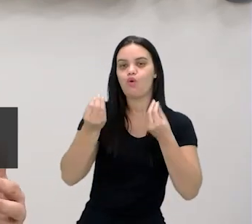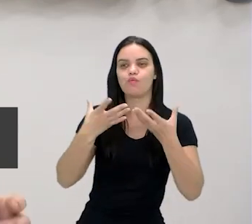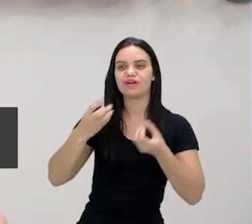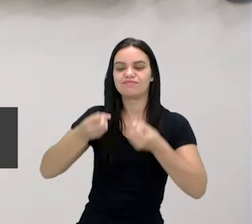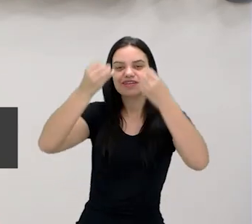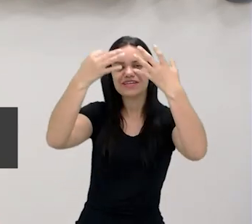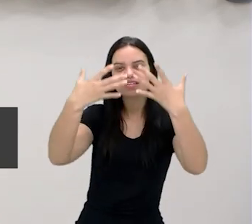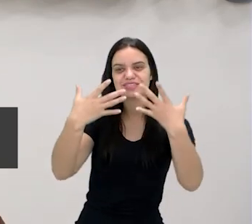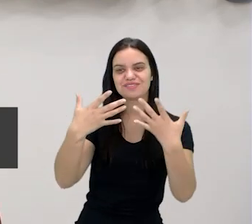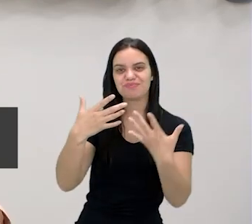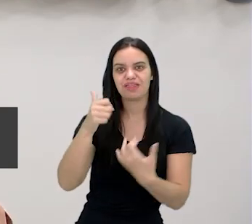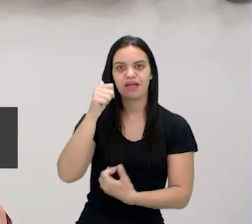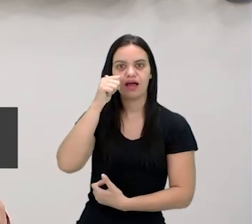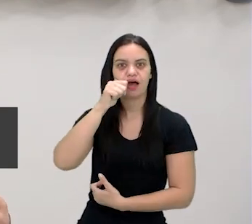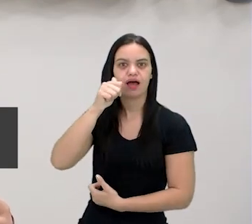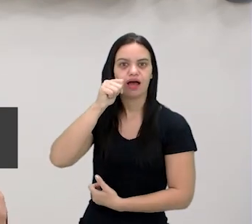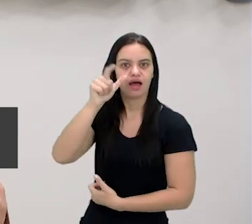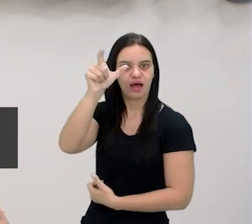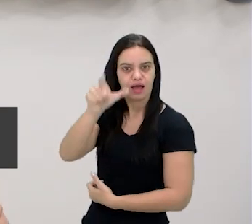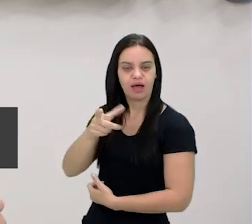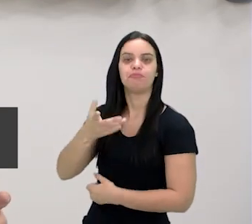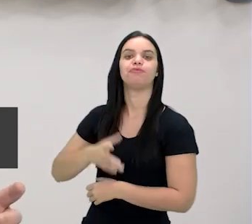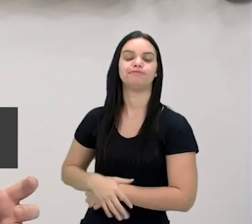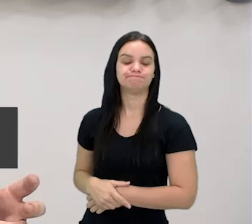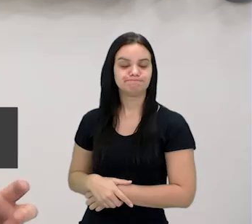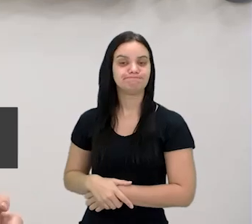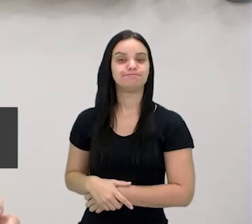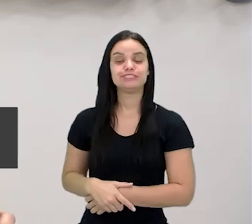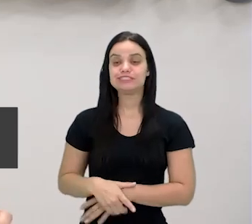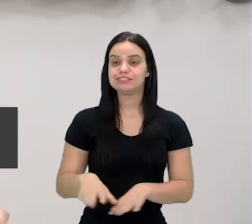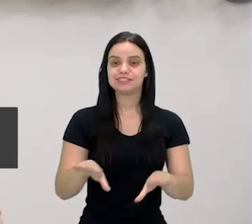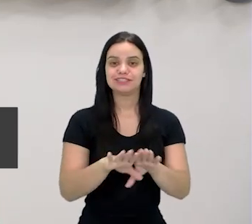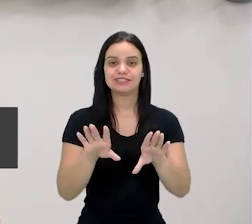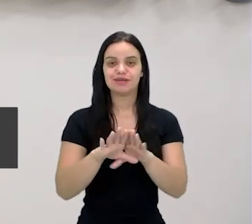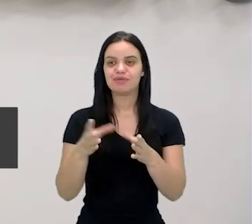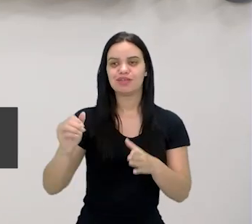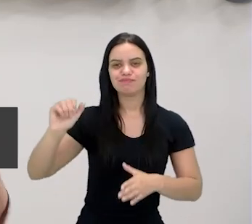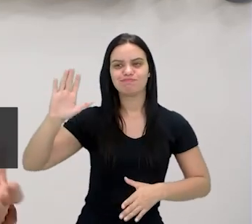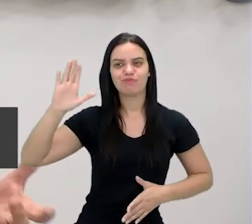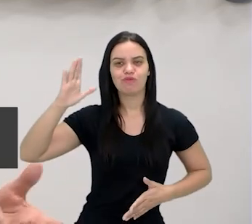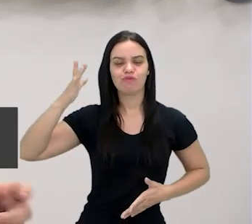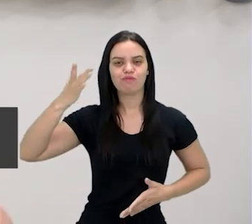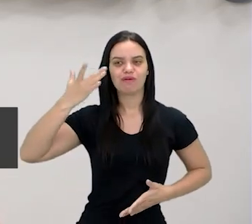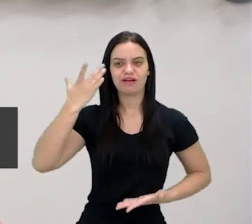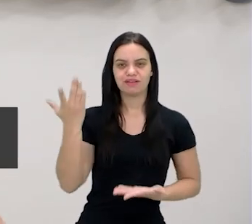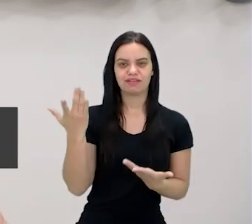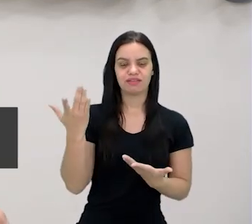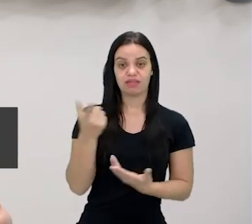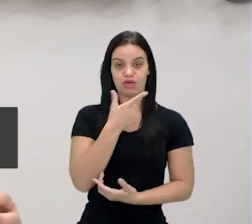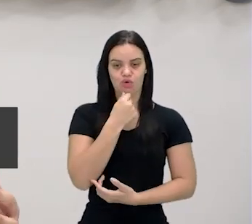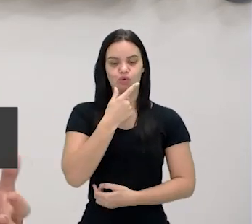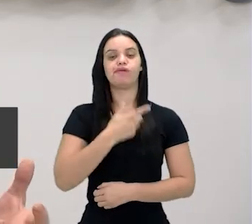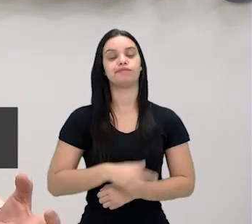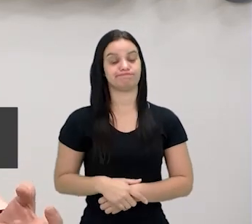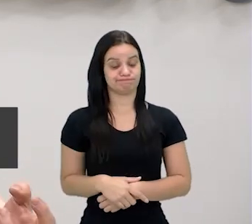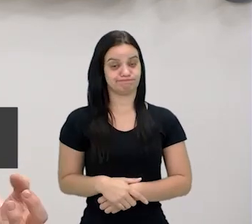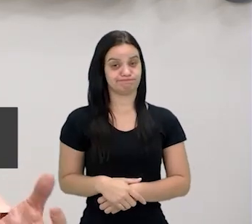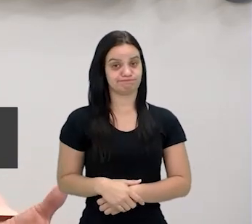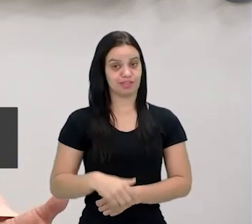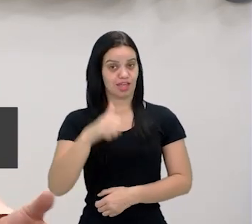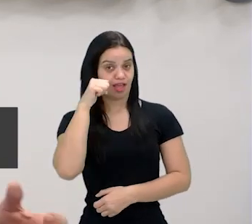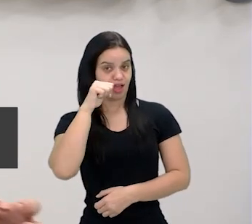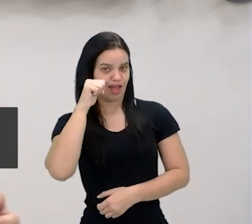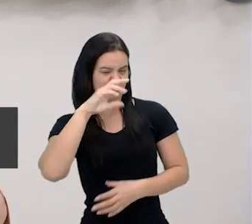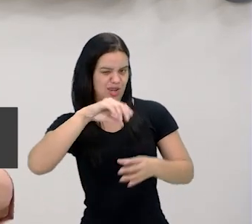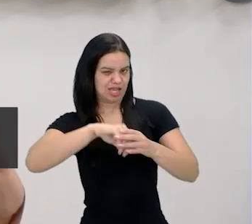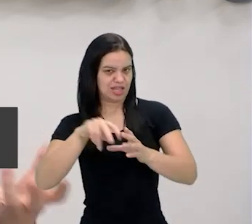figura feminina, como ele trata a figura feminina, inclusive com muito mais realce do que a masculina. A mulher, nos seus